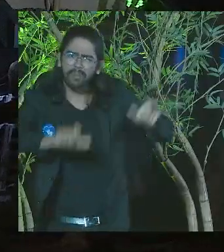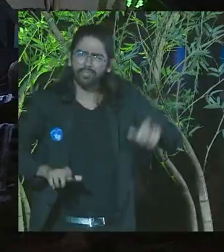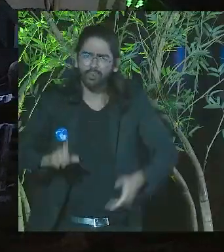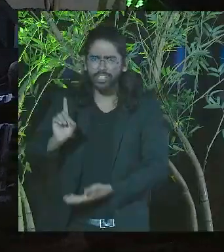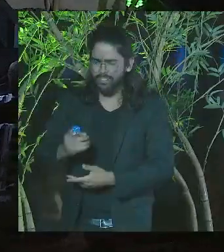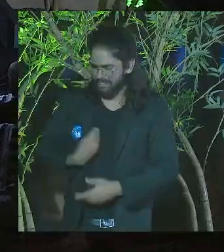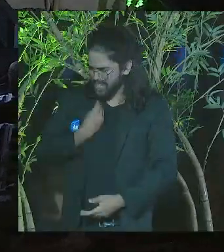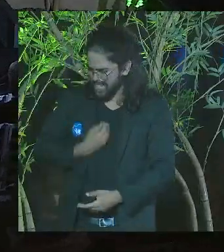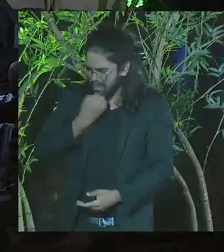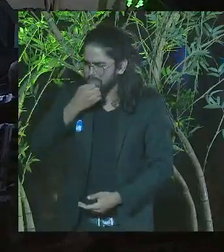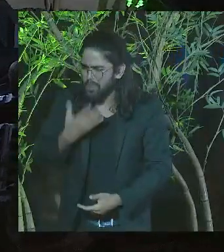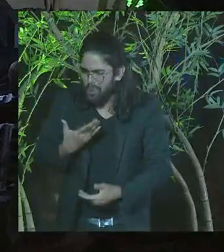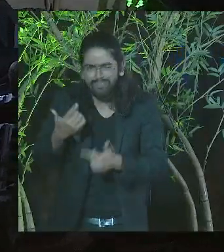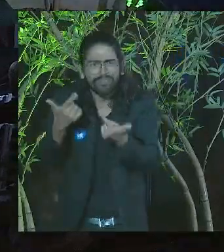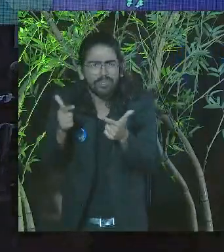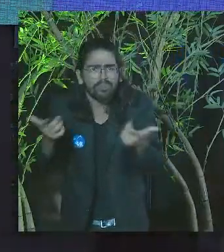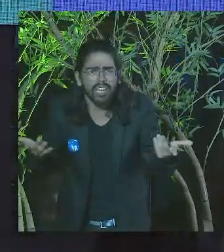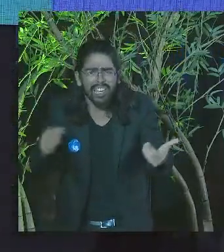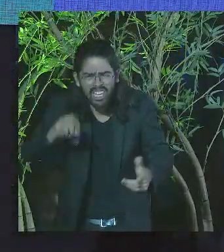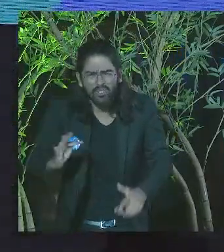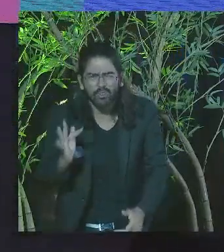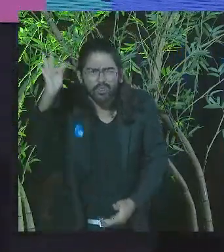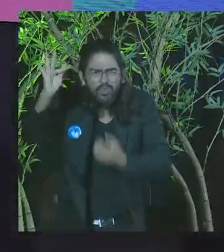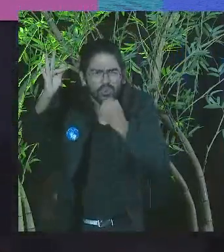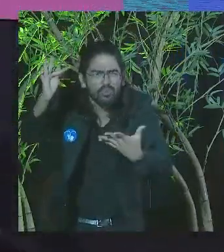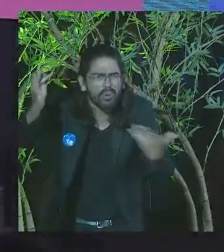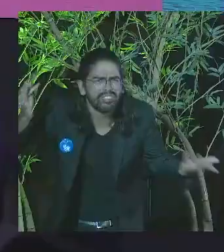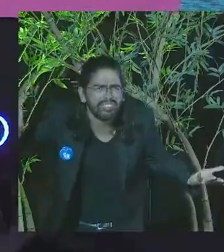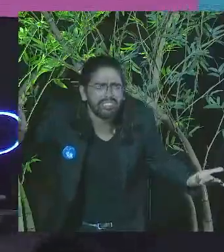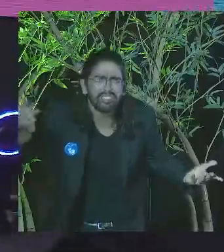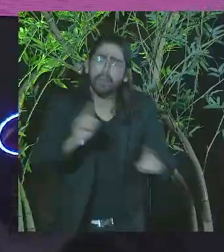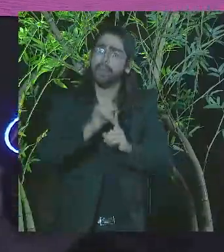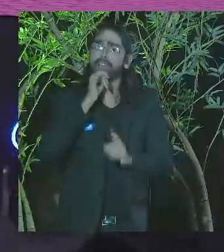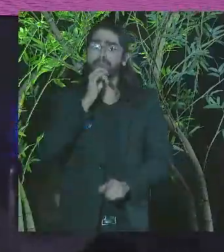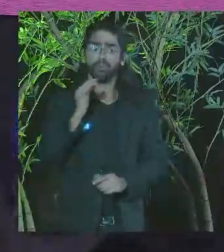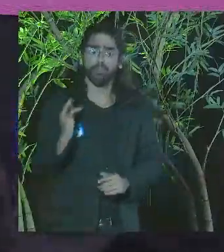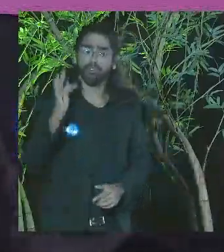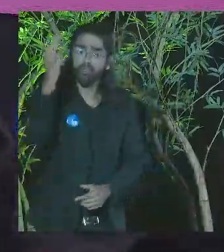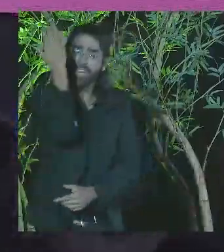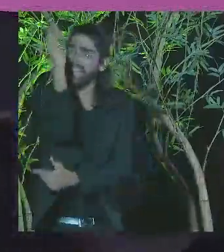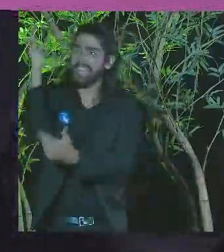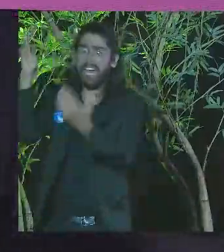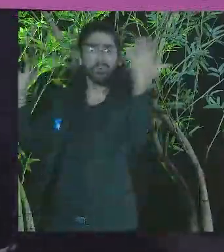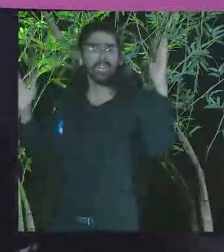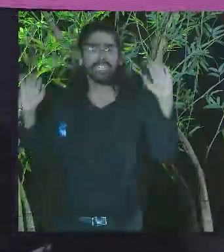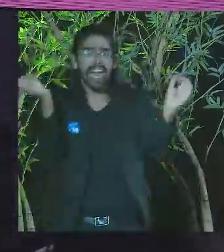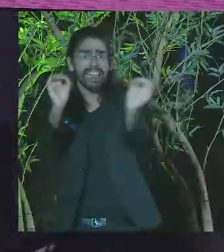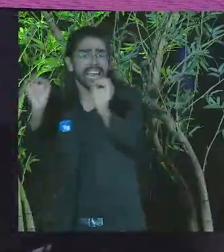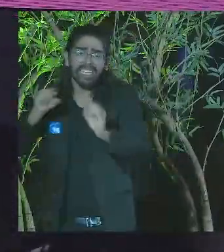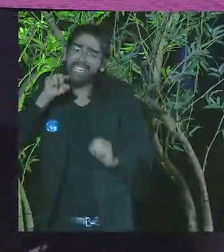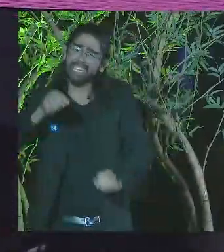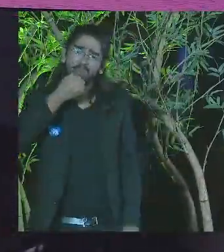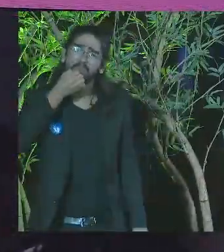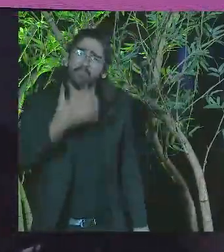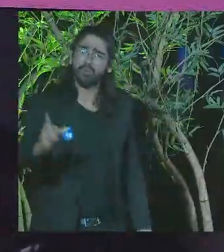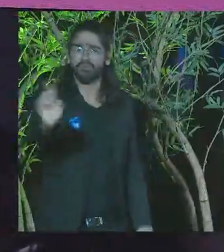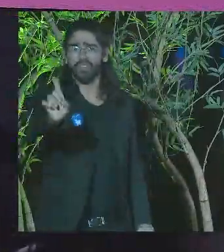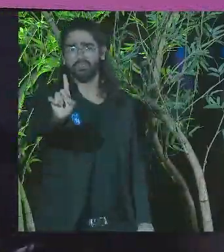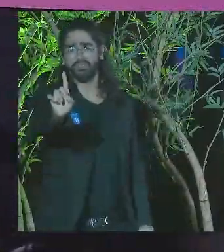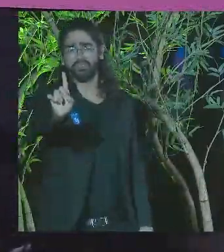a pena ser vivido. Um futuro que você não tem um ar puro, que você não tem a natureza, esse não é um futuro que vale a pena ser